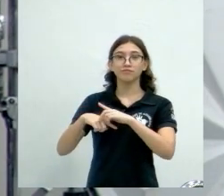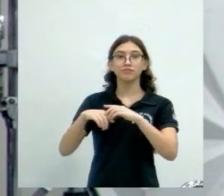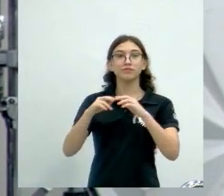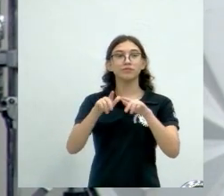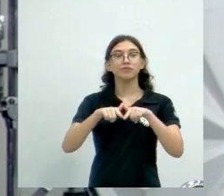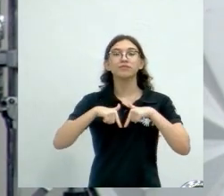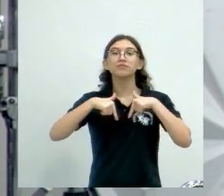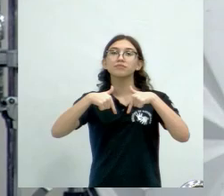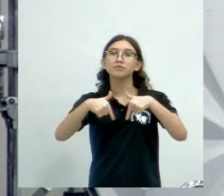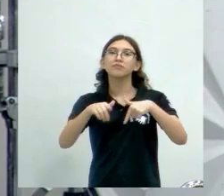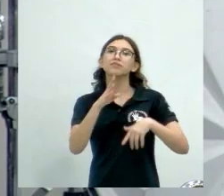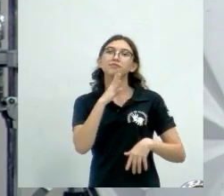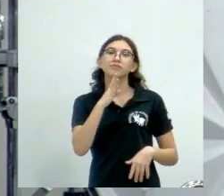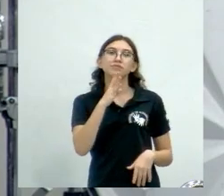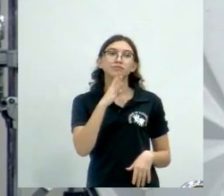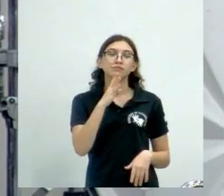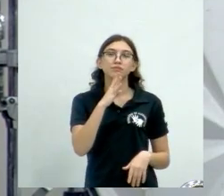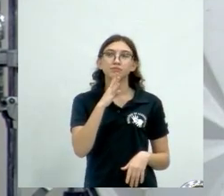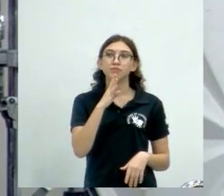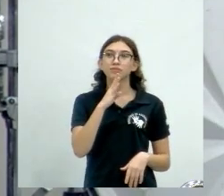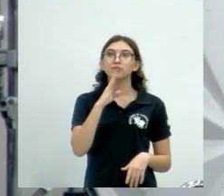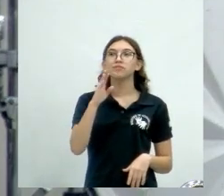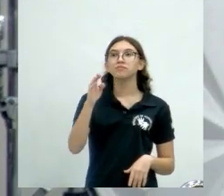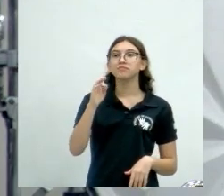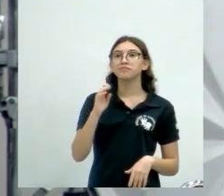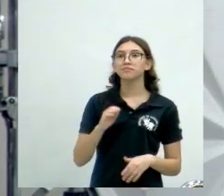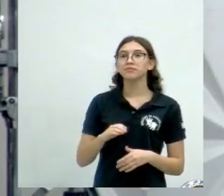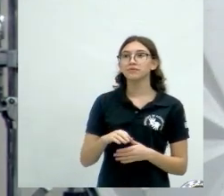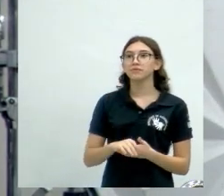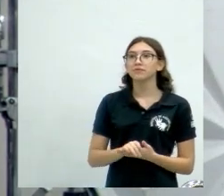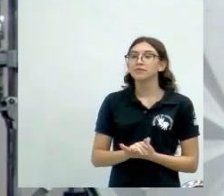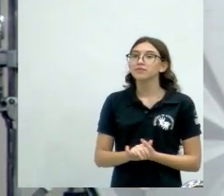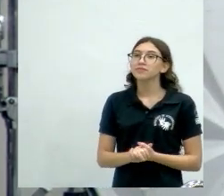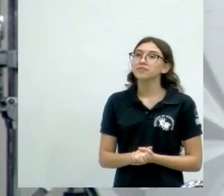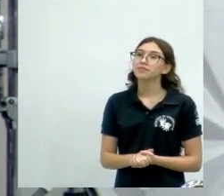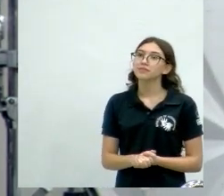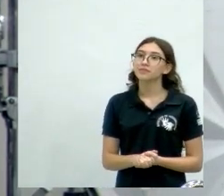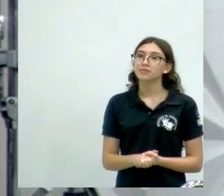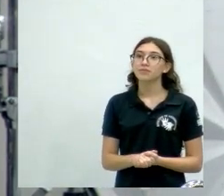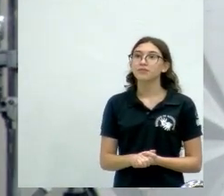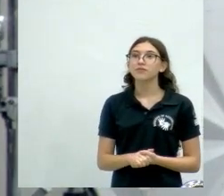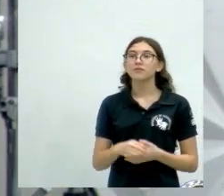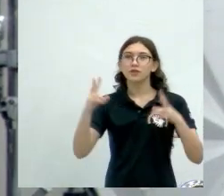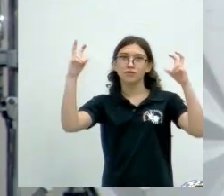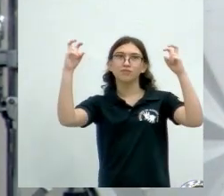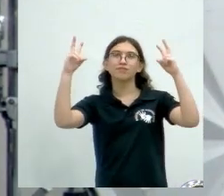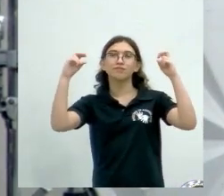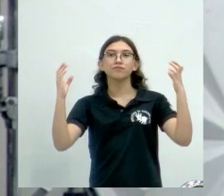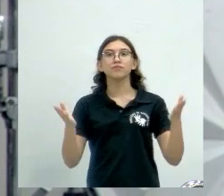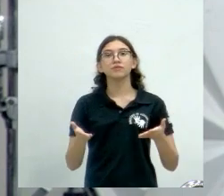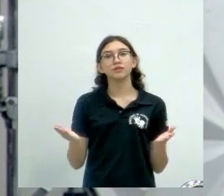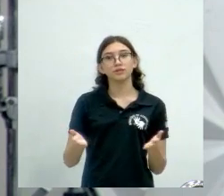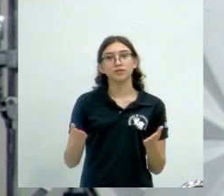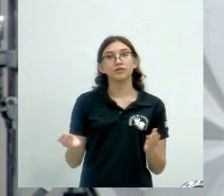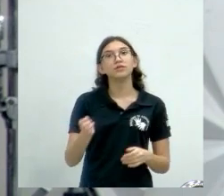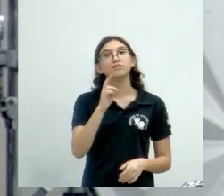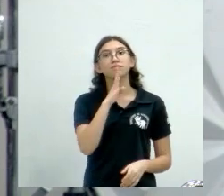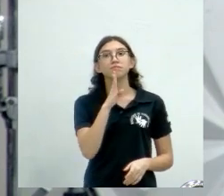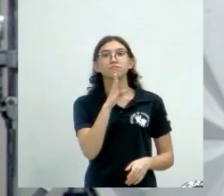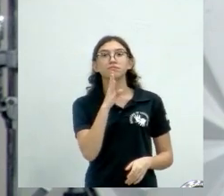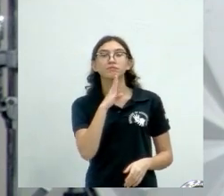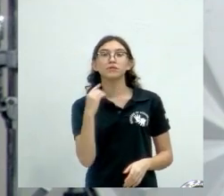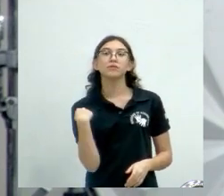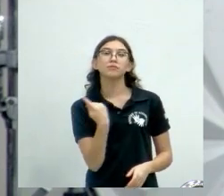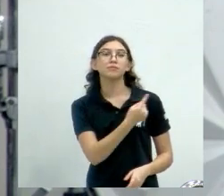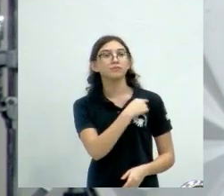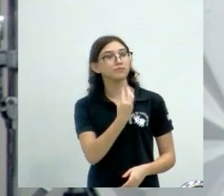conhecer Salomão e a sua sabedoria. Por isso, o tema de hoje você tem aí em suas mãos: Sabedoria para a